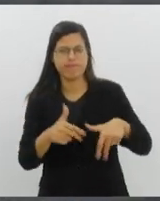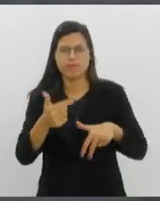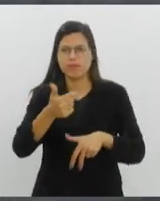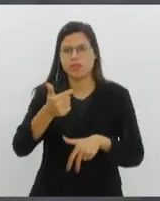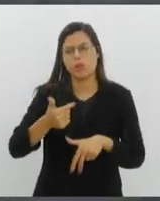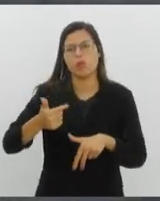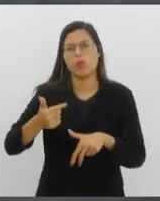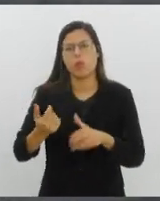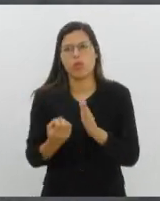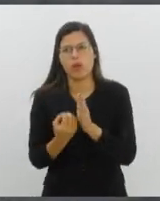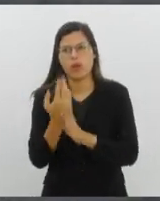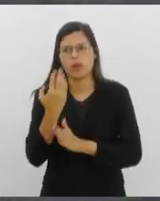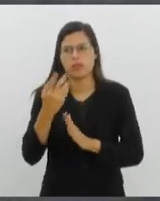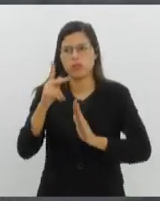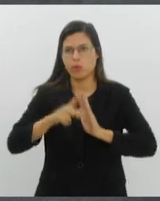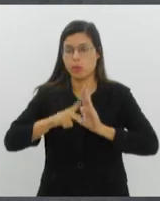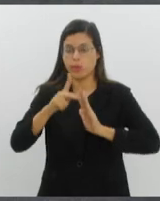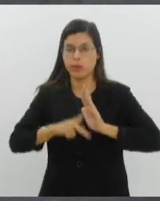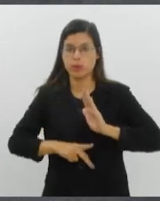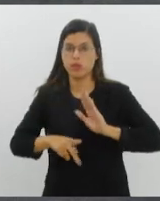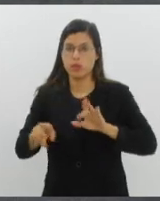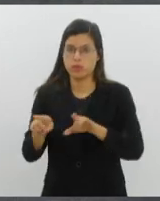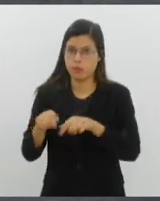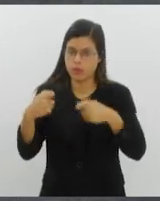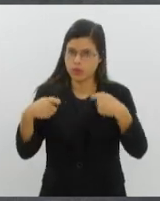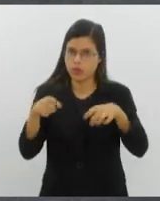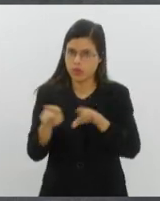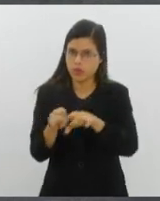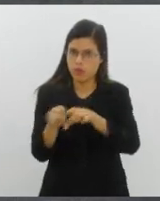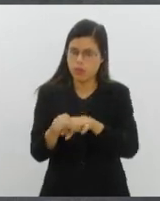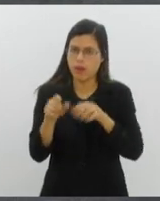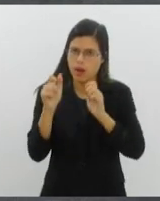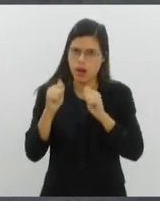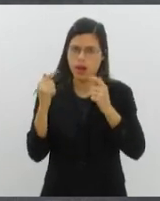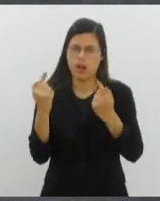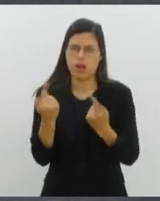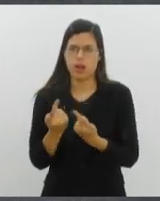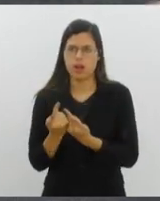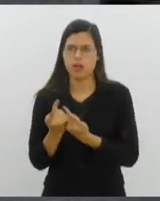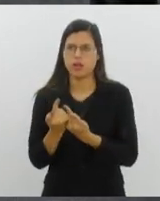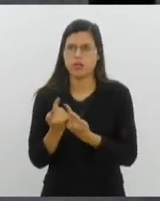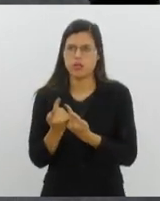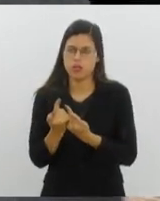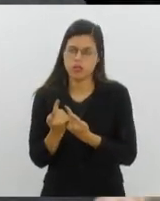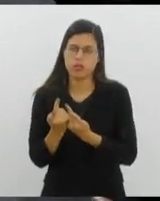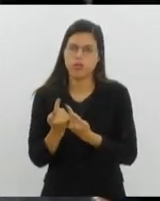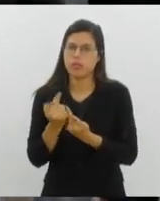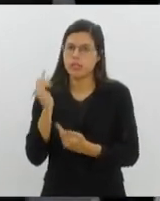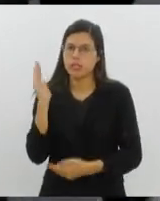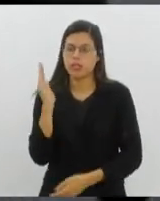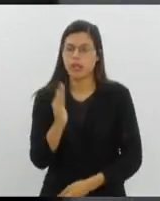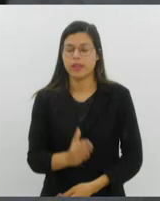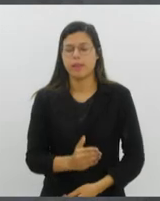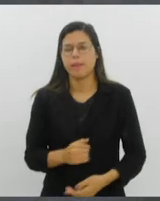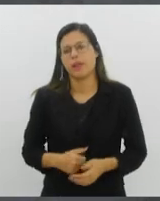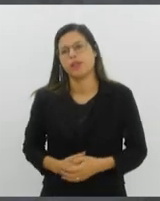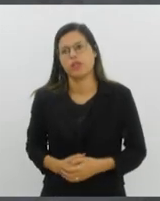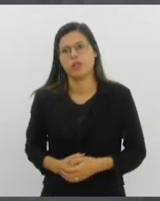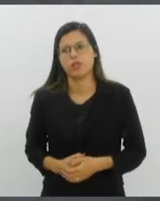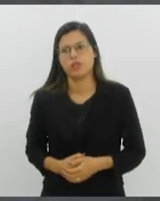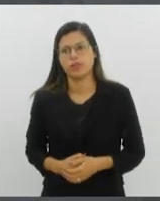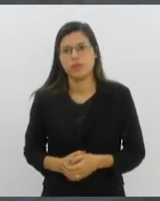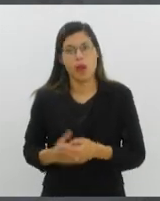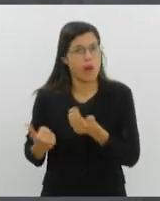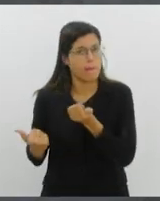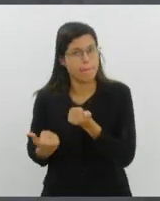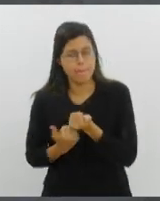nesse projeto e da necessidade de o Parlamento Fluminense aportar diretamente